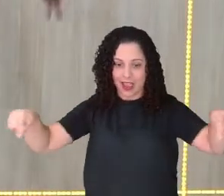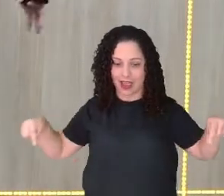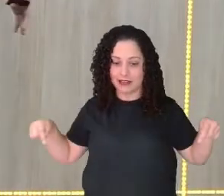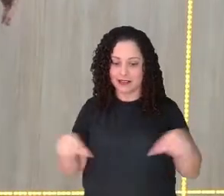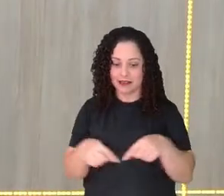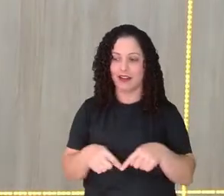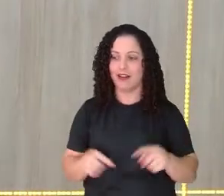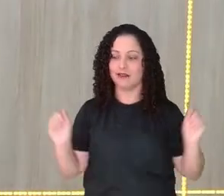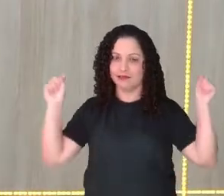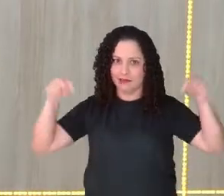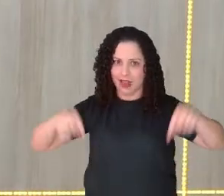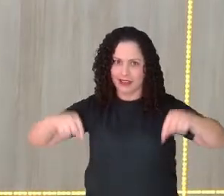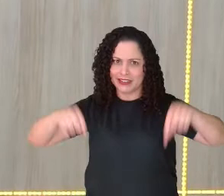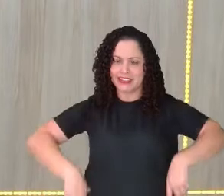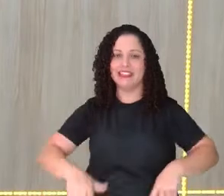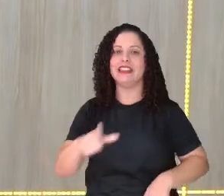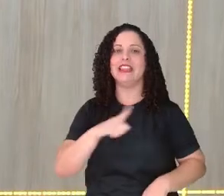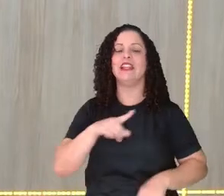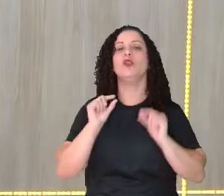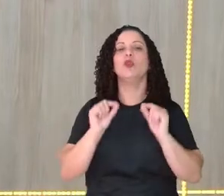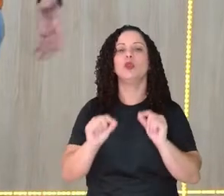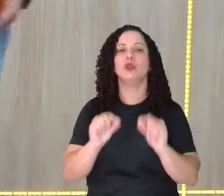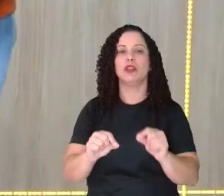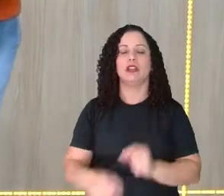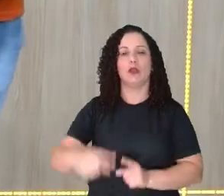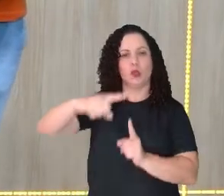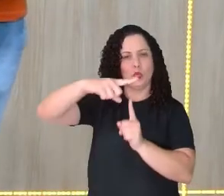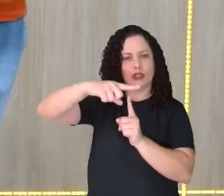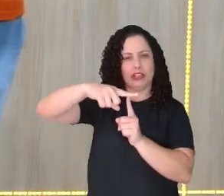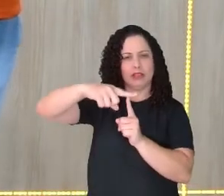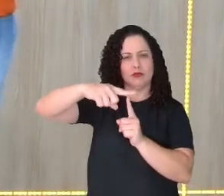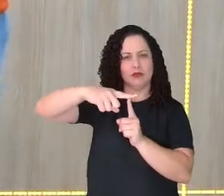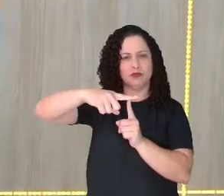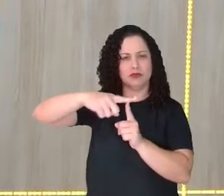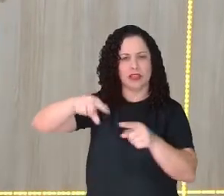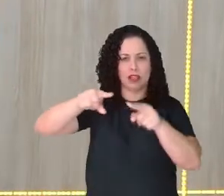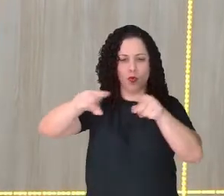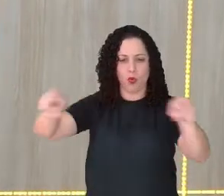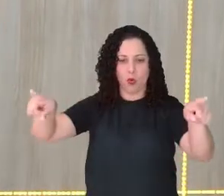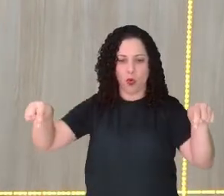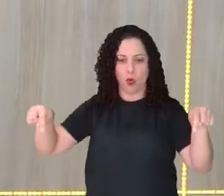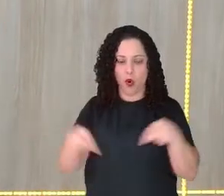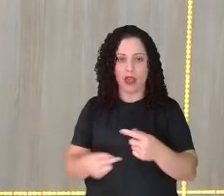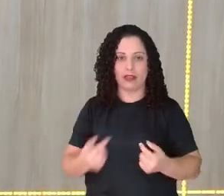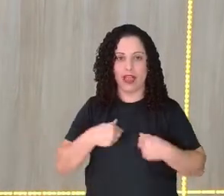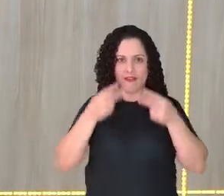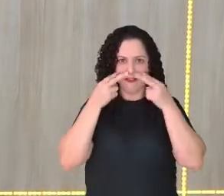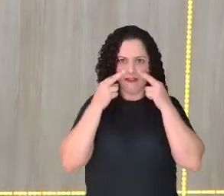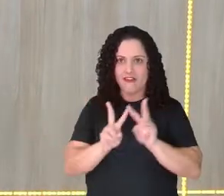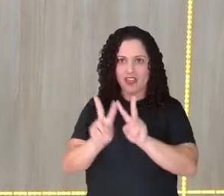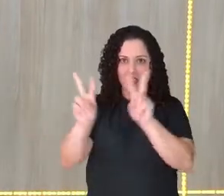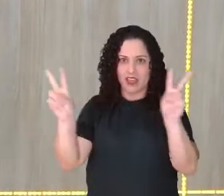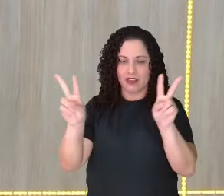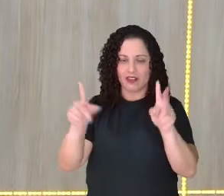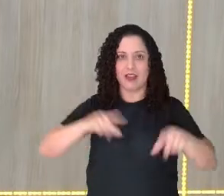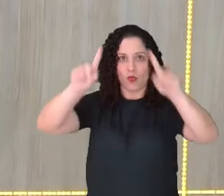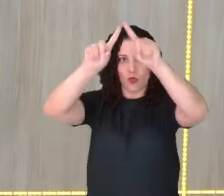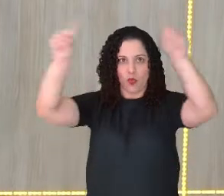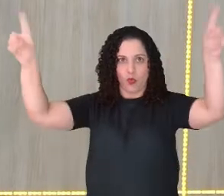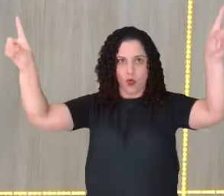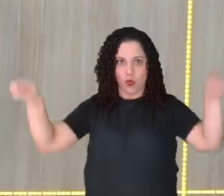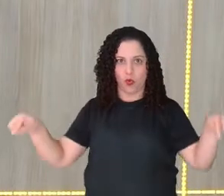estúdio aqui, ele tem uma forma geométrica. Para onde você olhar aqui, eu estou olhando para um espelho que tem a